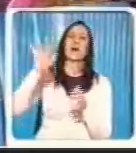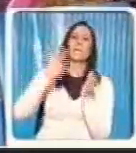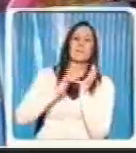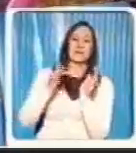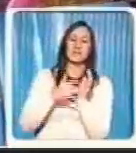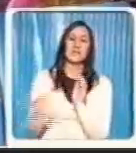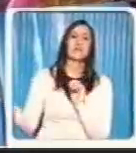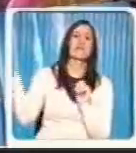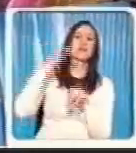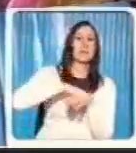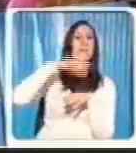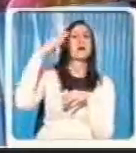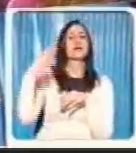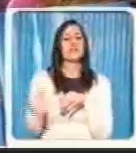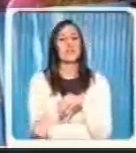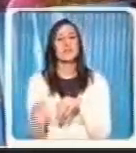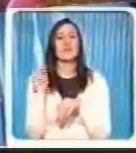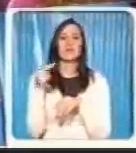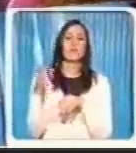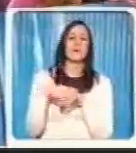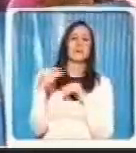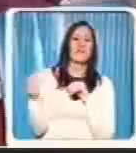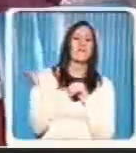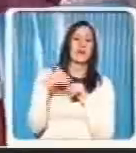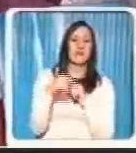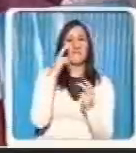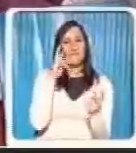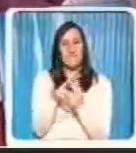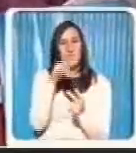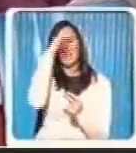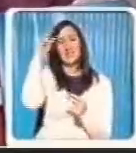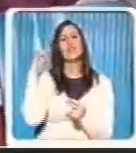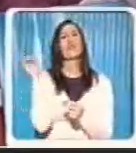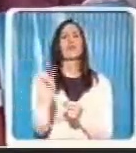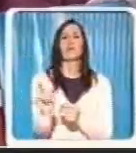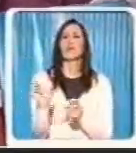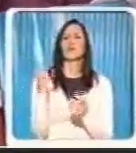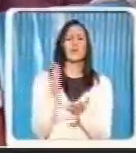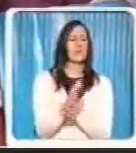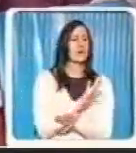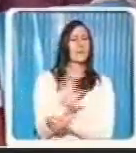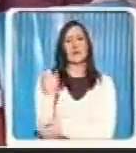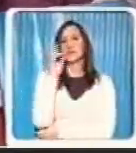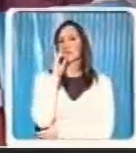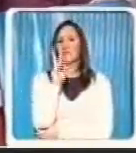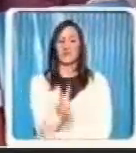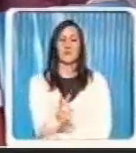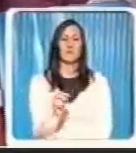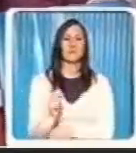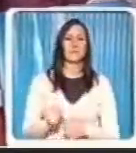Brasil, regressa mais tarde, anos mais tarde. Voltou a encontrar-se com ela ou não? Nunca mais encontremos com